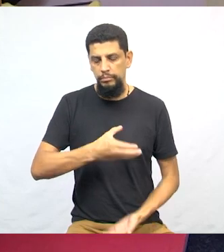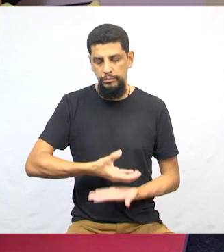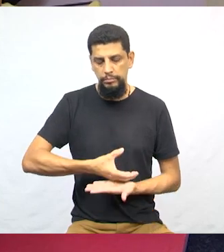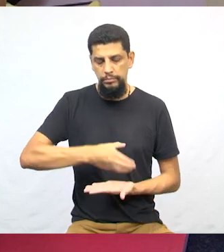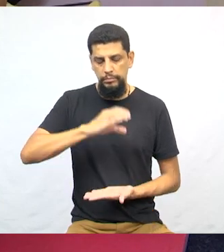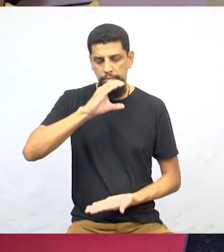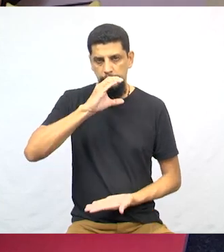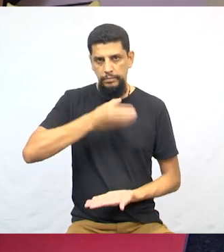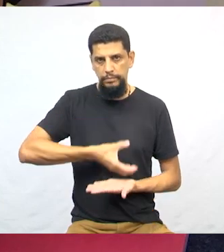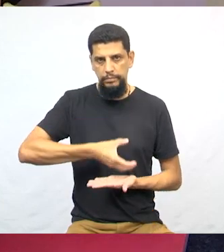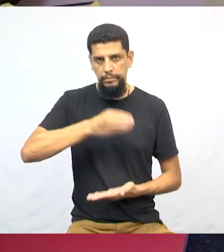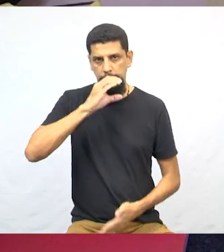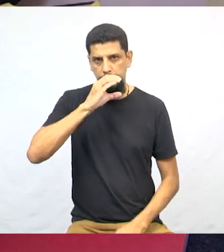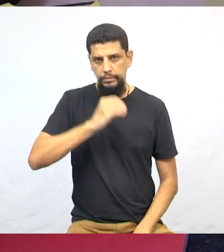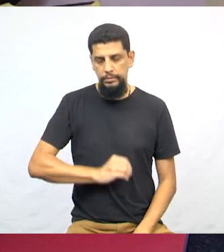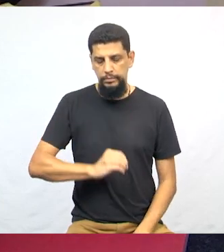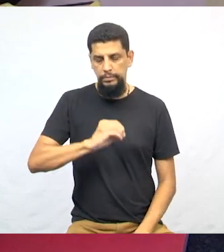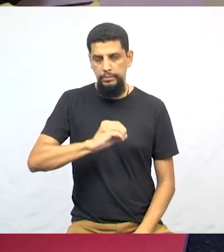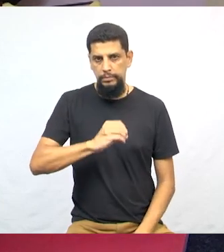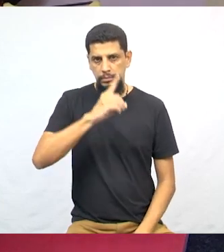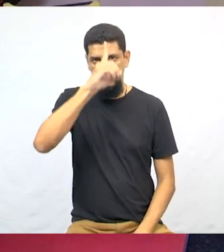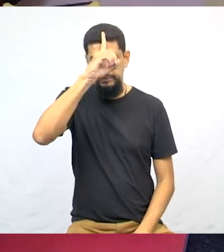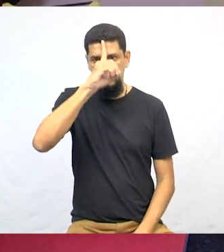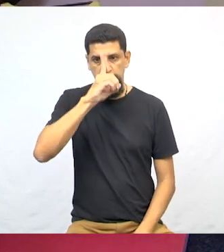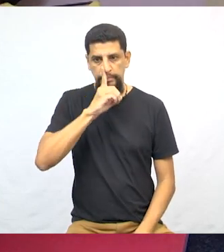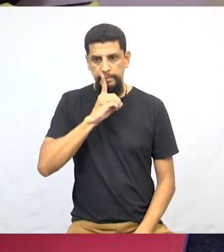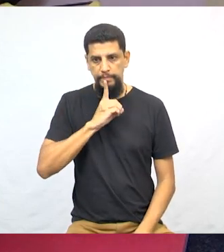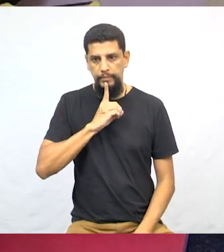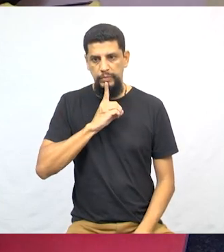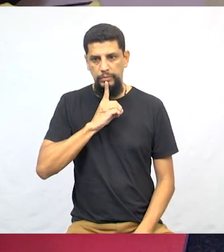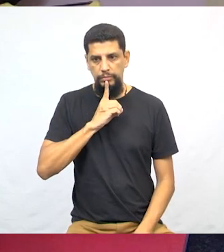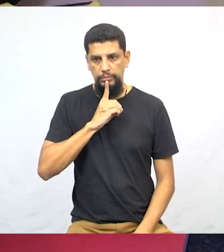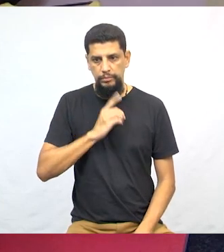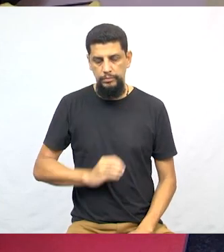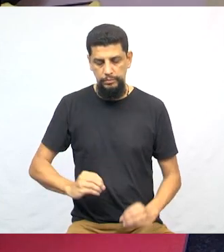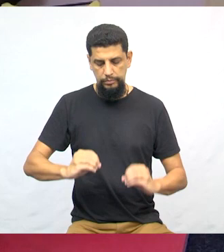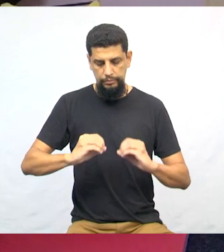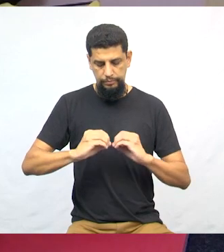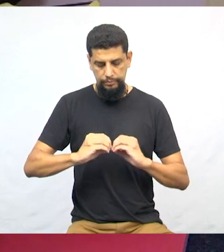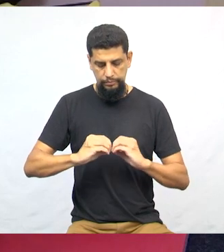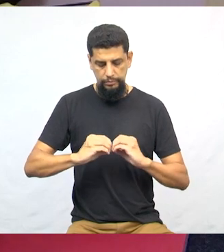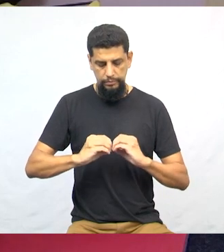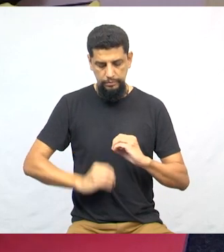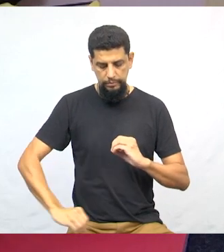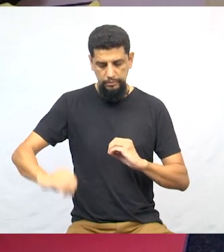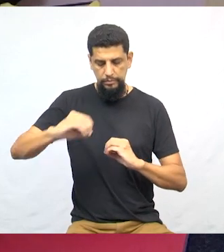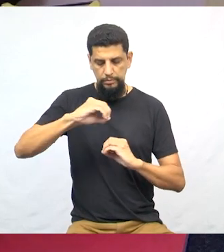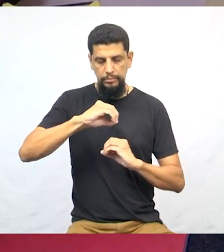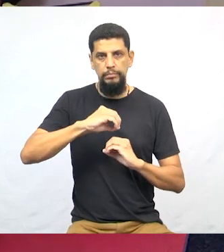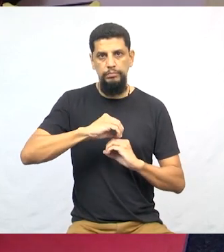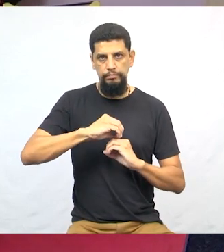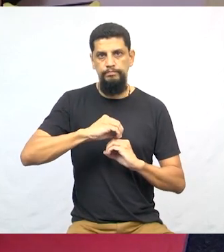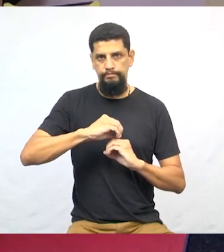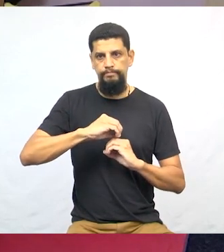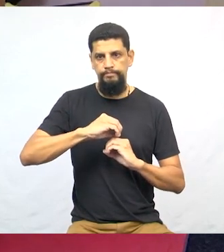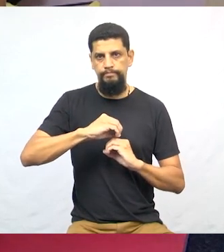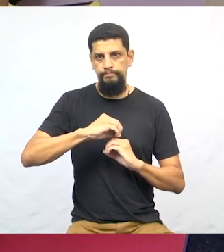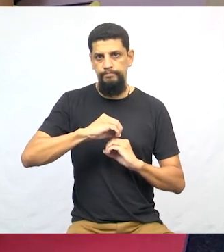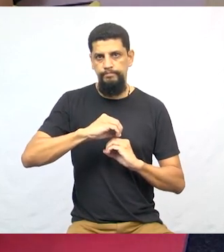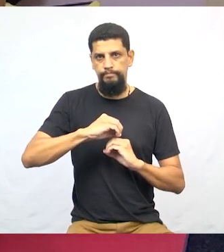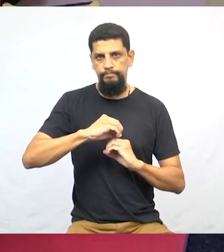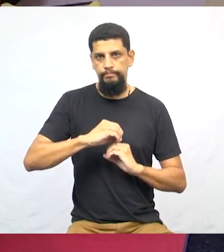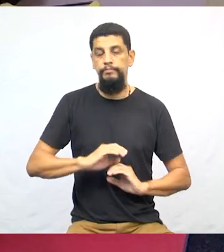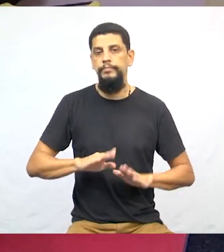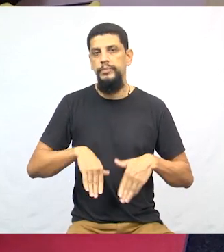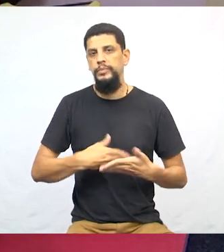vermelha? Acredito que você coloque em cima. Nós vamos juntar um pouquinho aqui. Vamos colocar em cima.